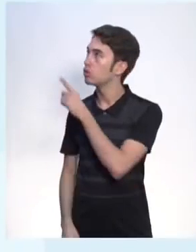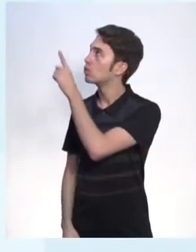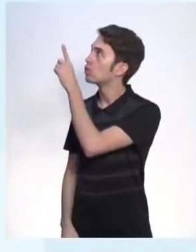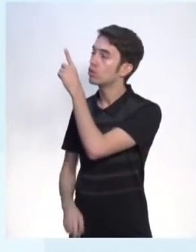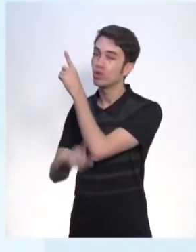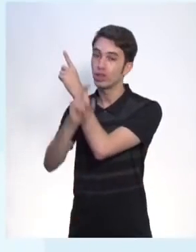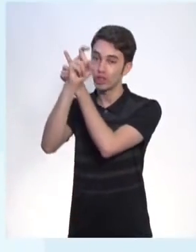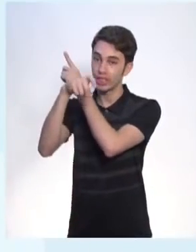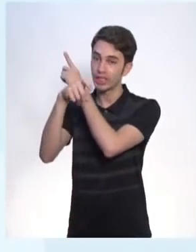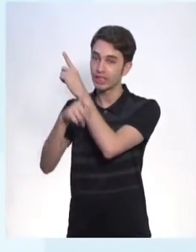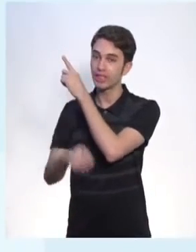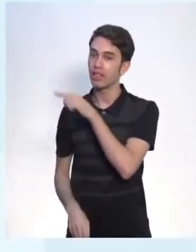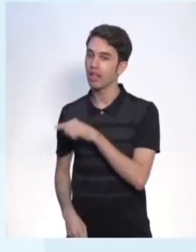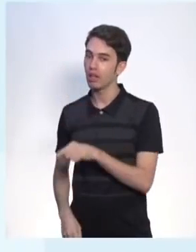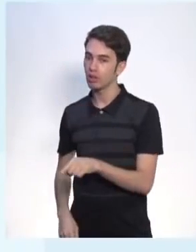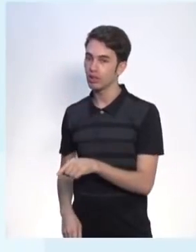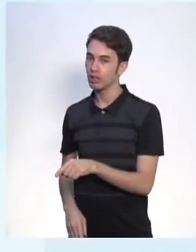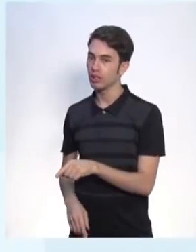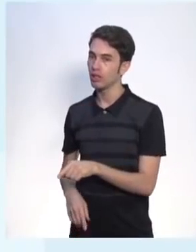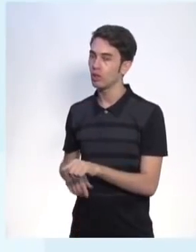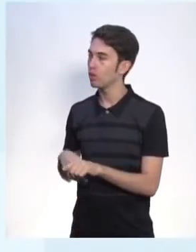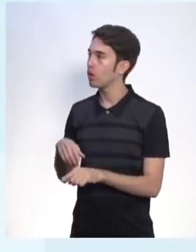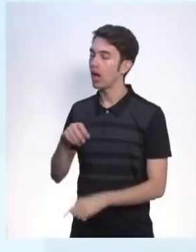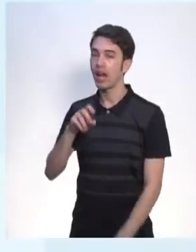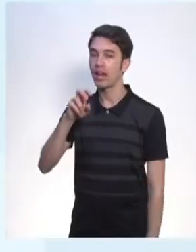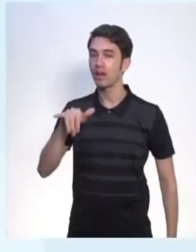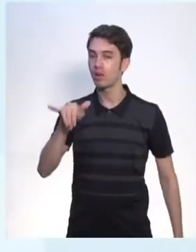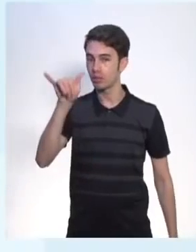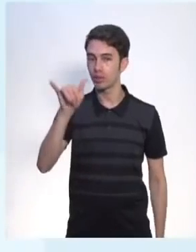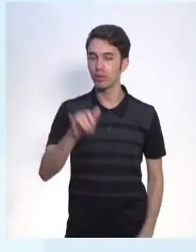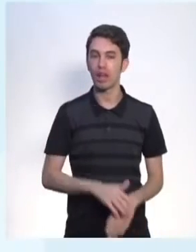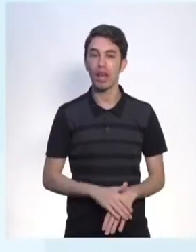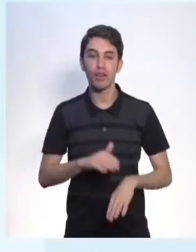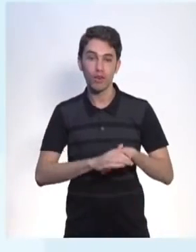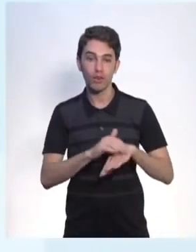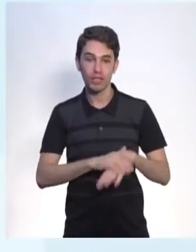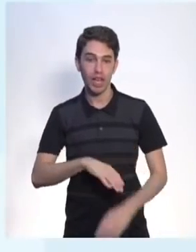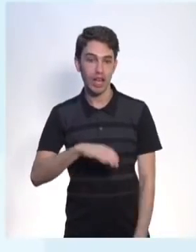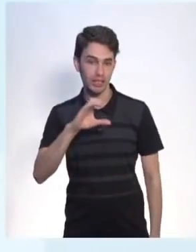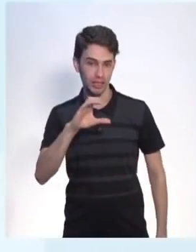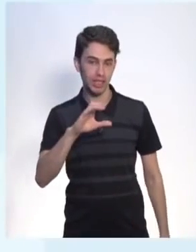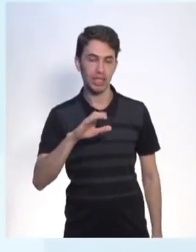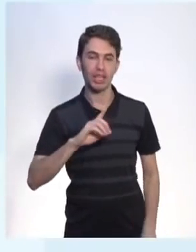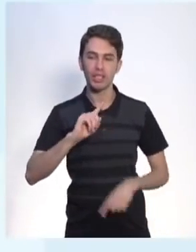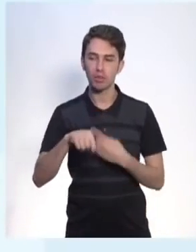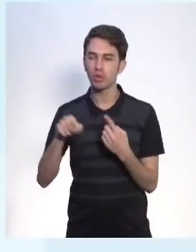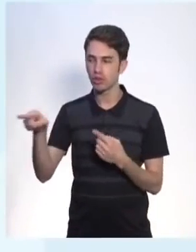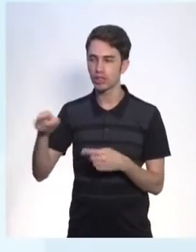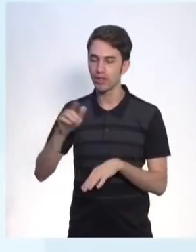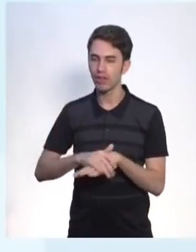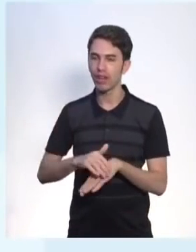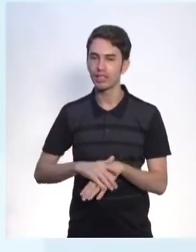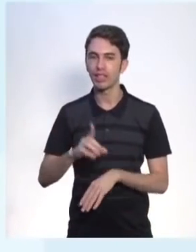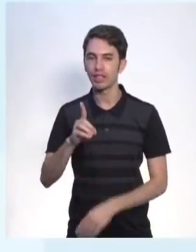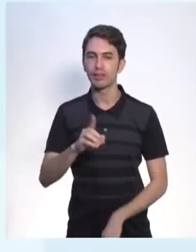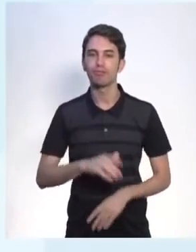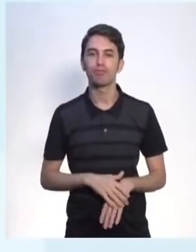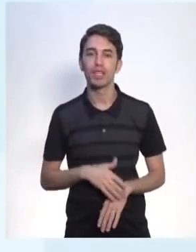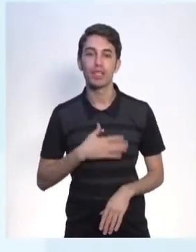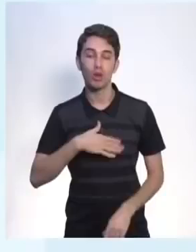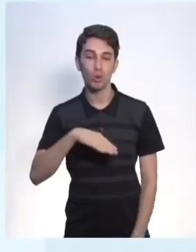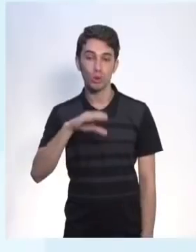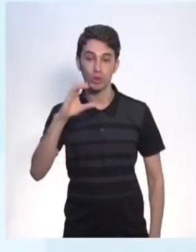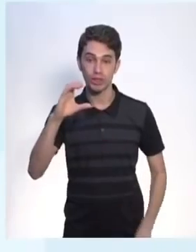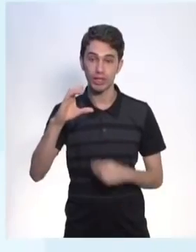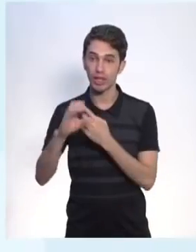comentou, e o 5 negativo. Vou fazer a C e vou deixar a última para você. Então, eu tenho aí no próximo. Meu ponto C